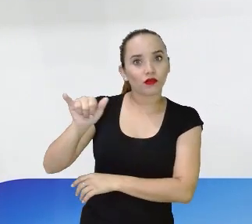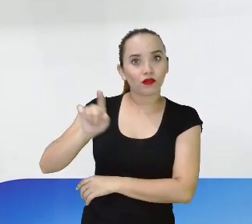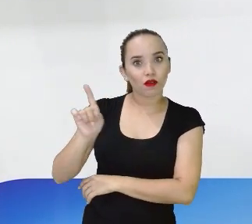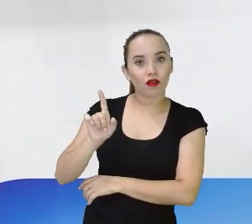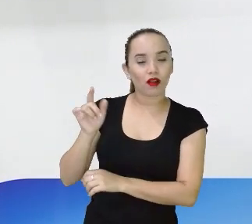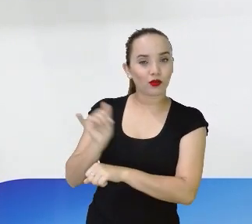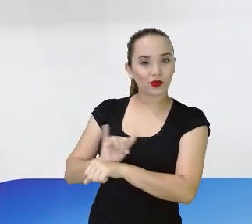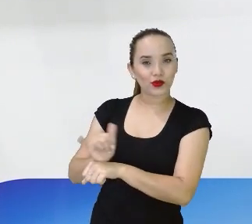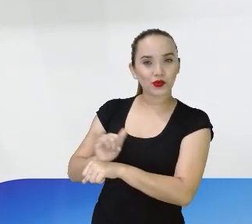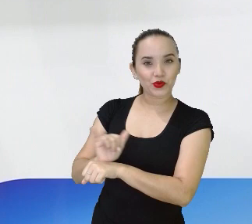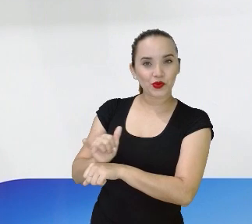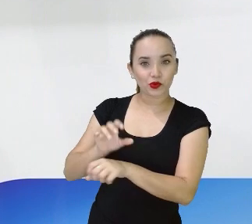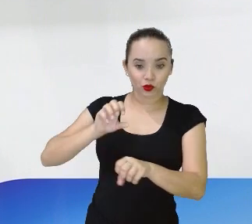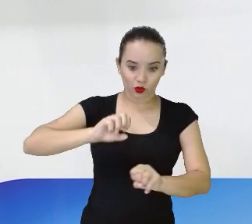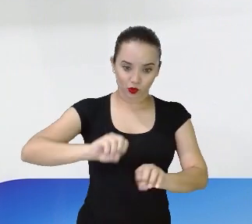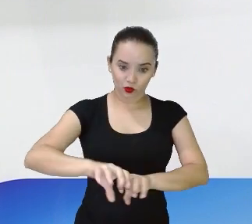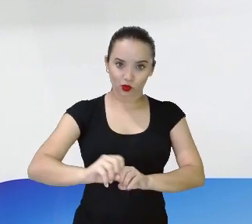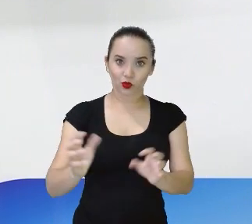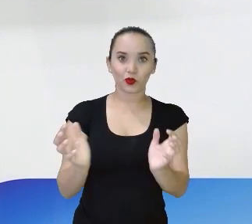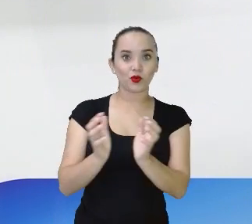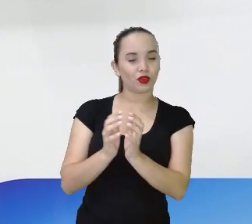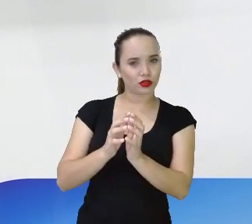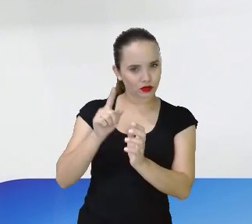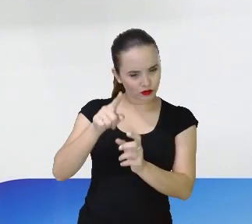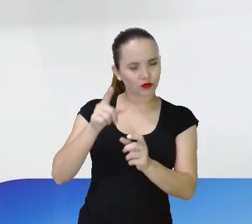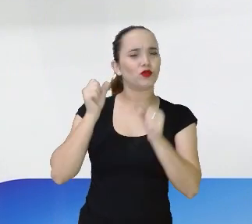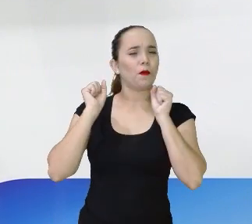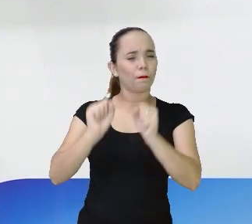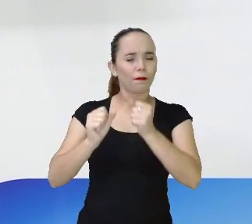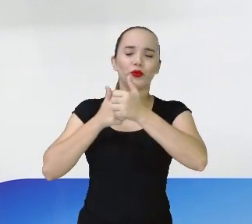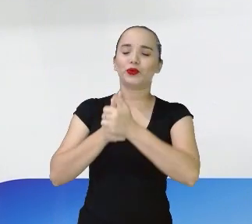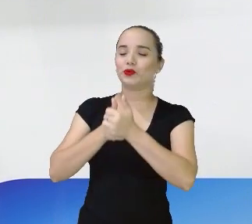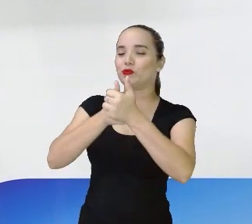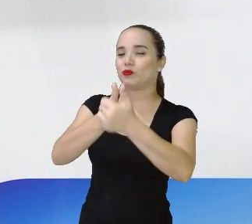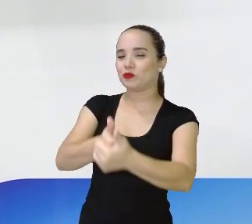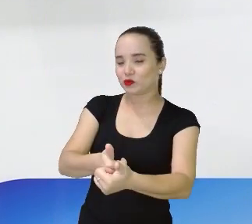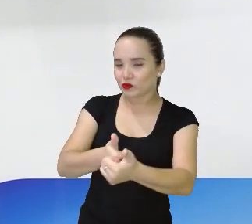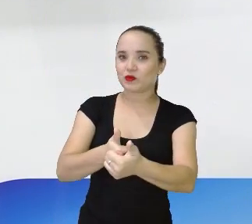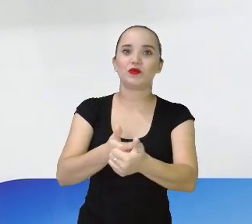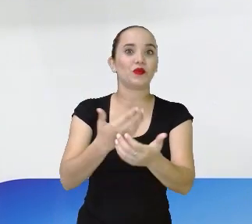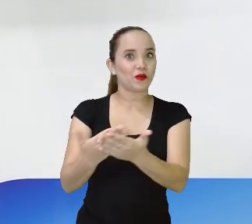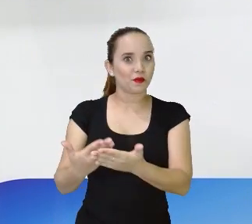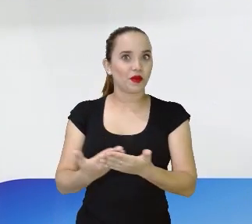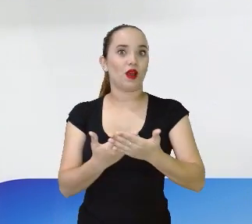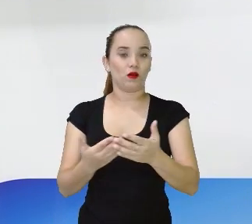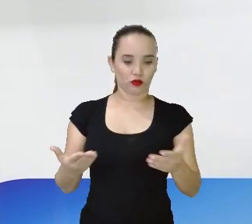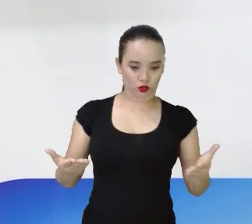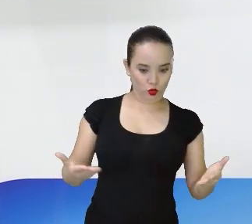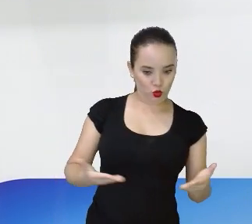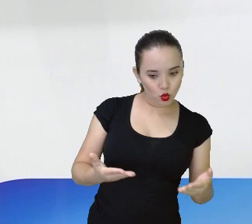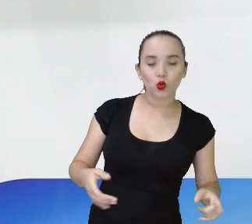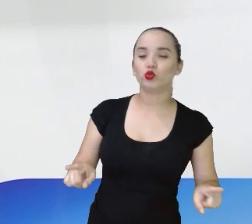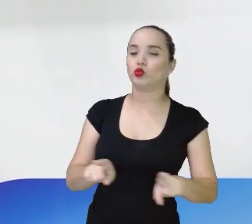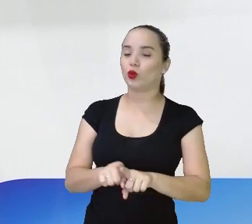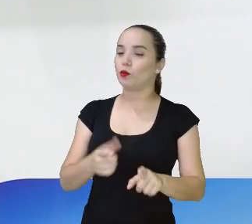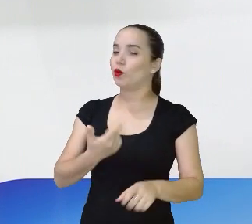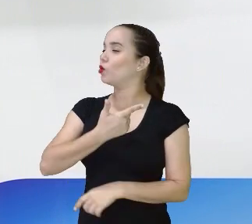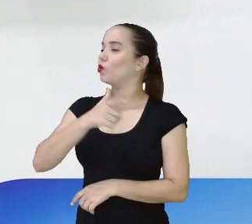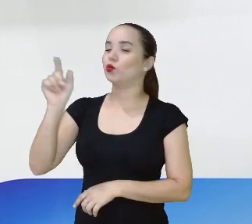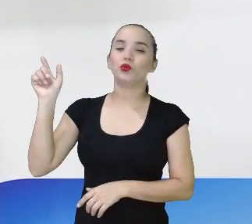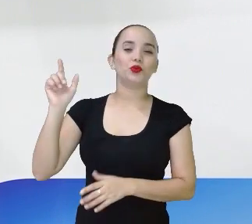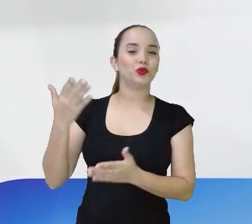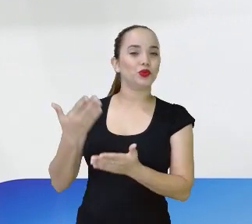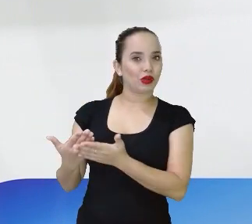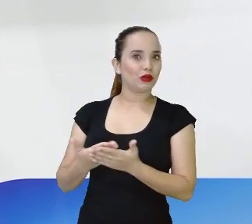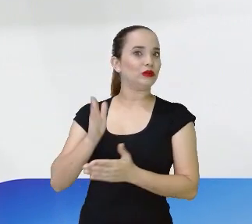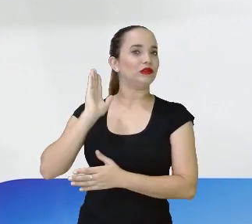do Educa Recife, e vai acompanhar a aula de hoje e todas as outras que a gente já trabalhou, não é